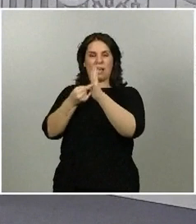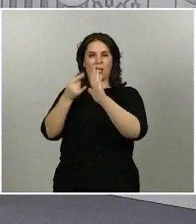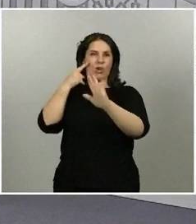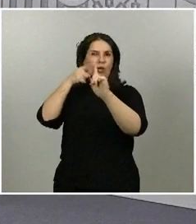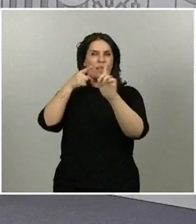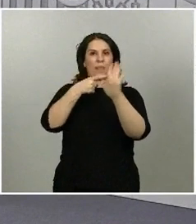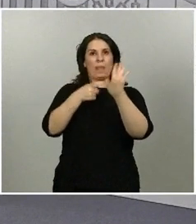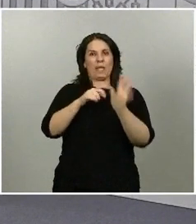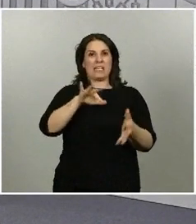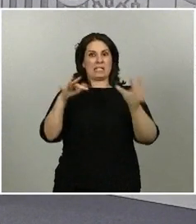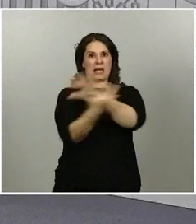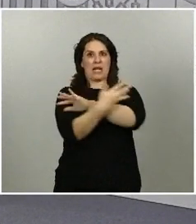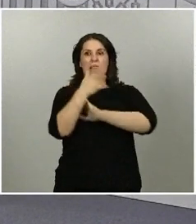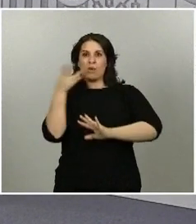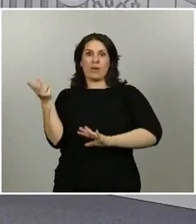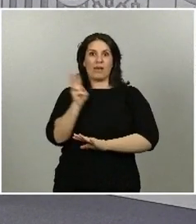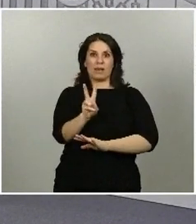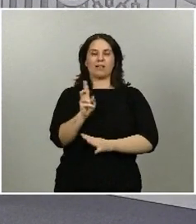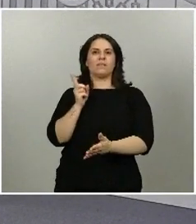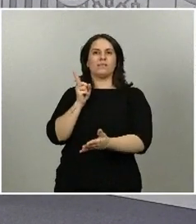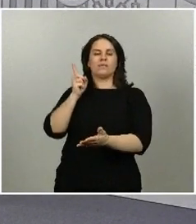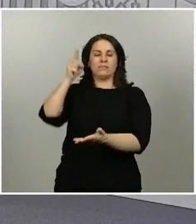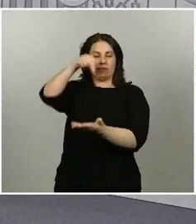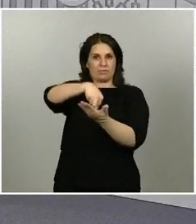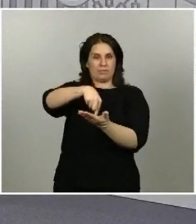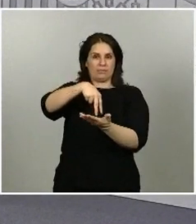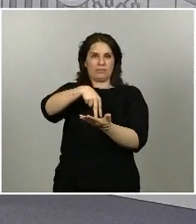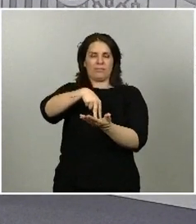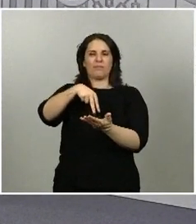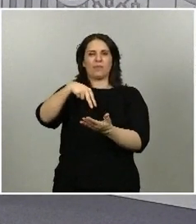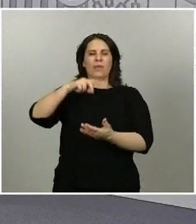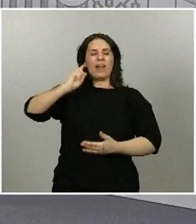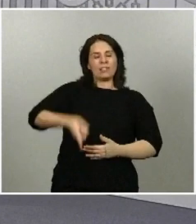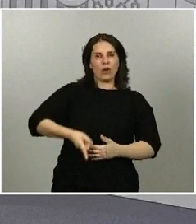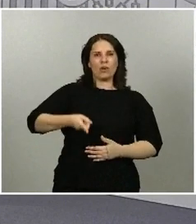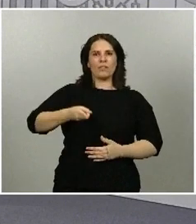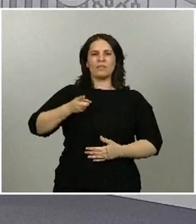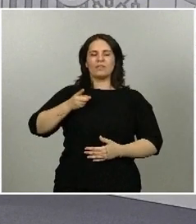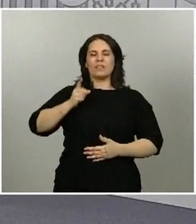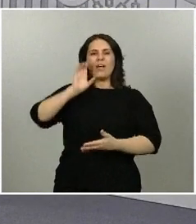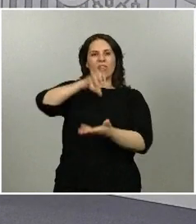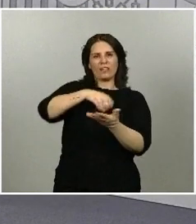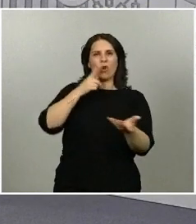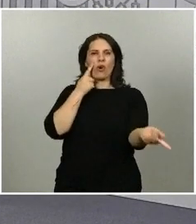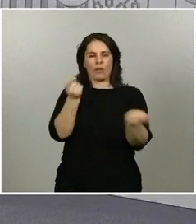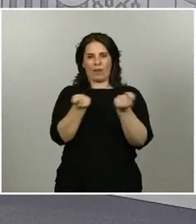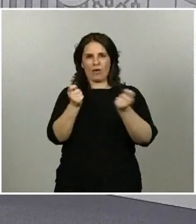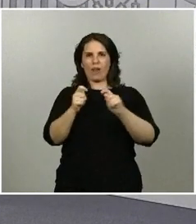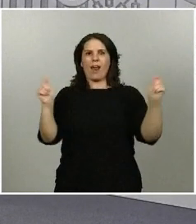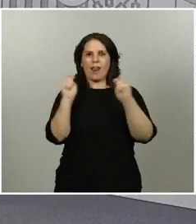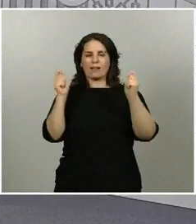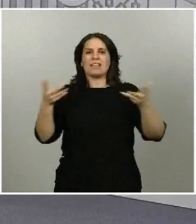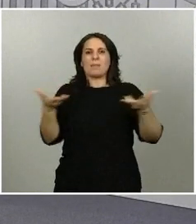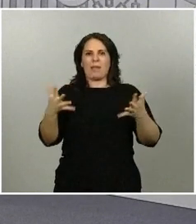Ministério da Saúde espanhol reviu em baixa o número de mortes por Covid-19. De acordo com o novo balanço, contam-se agora 26